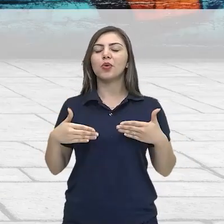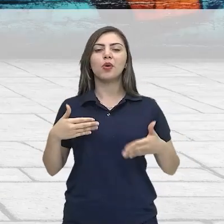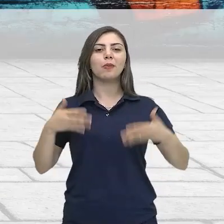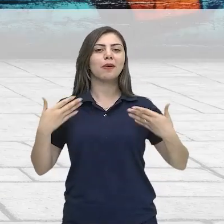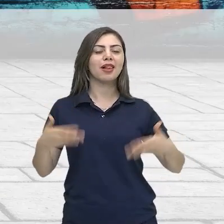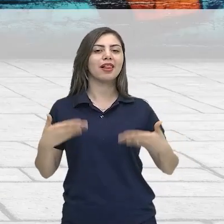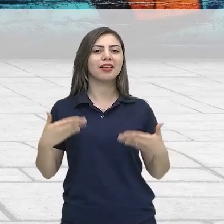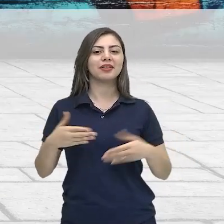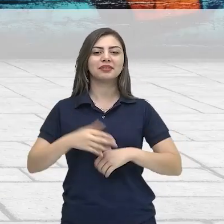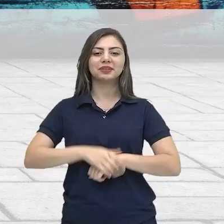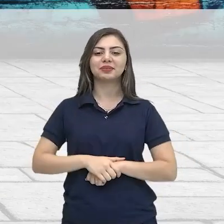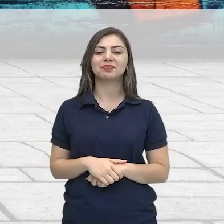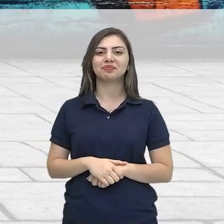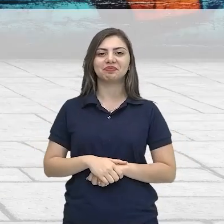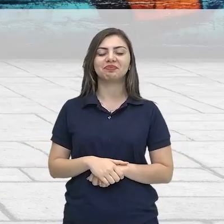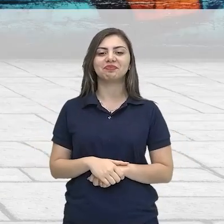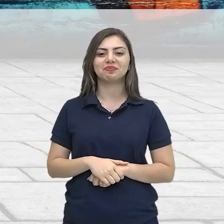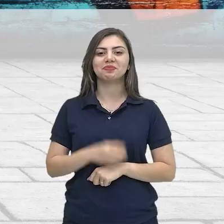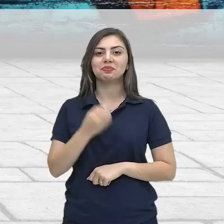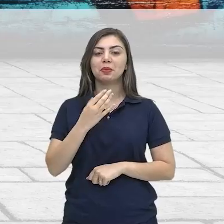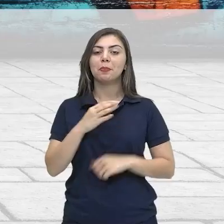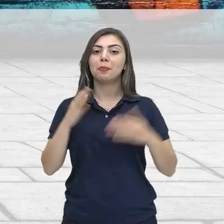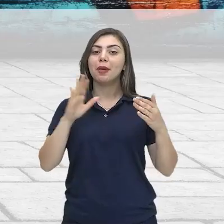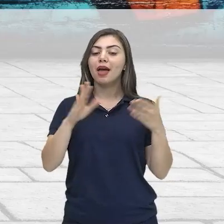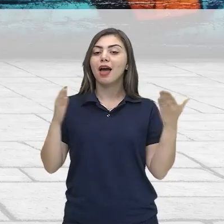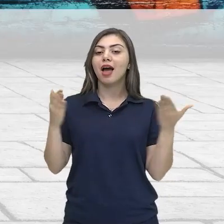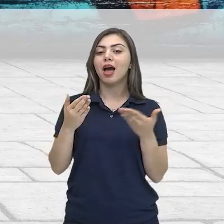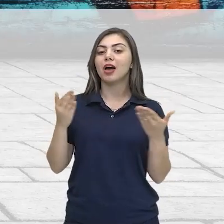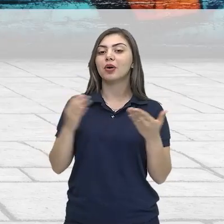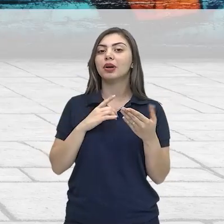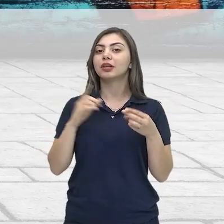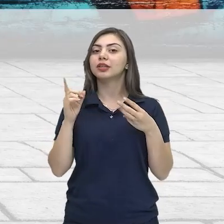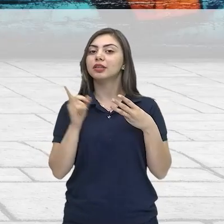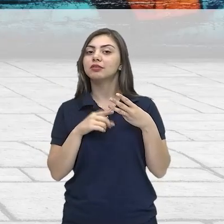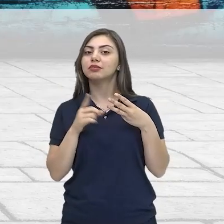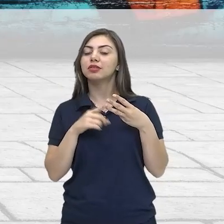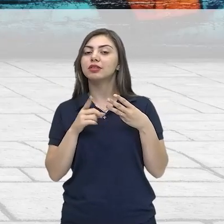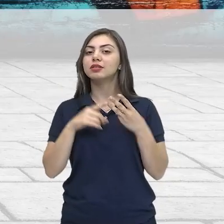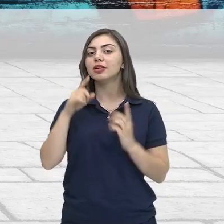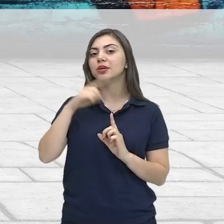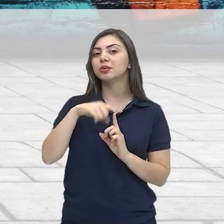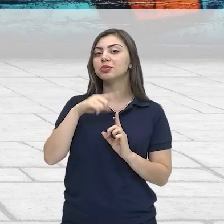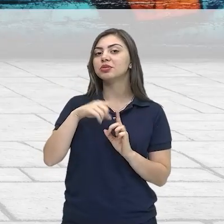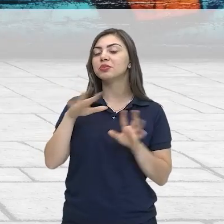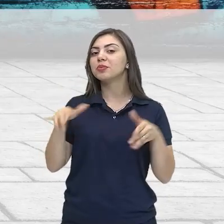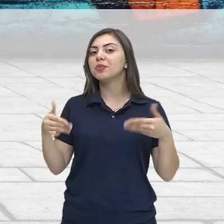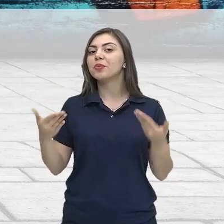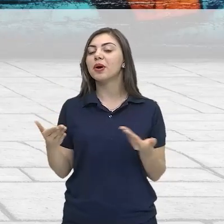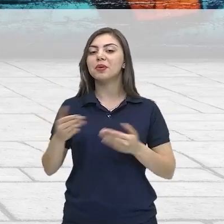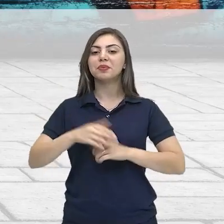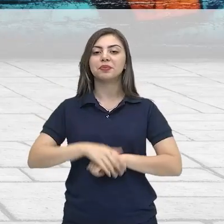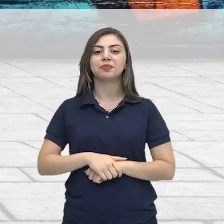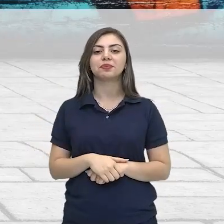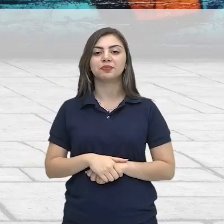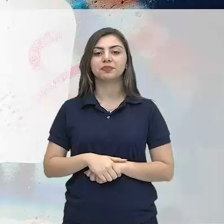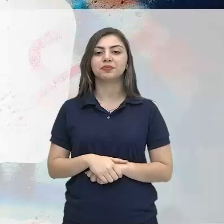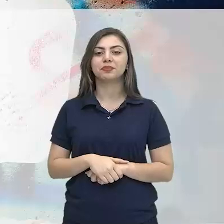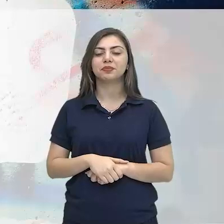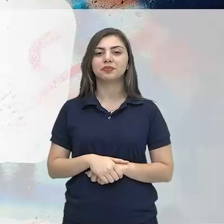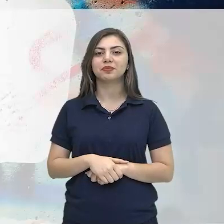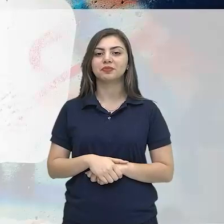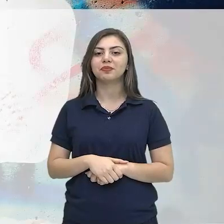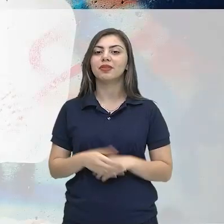bem. Agora vou apresentar para vocês o nosso terceiro estilo na nossa aula, que é o breaking.